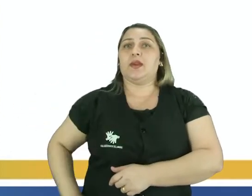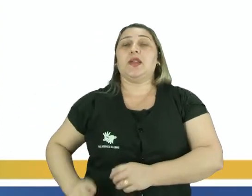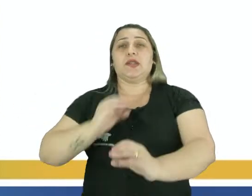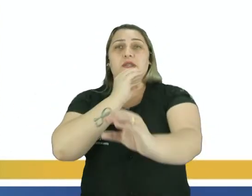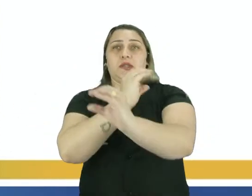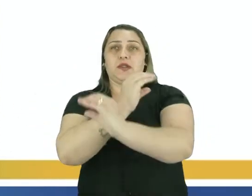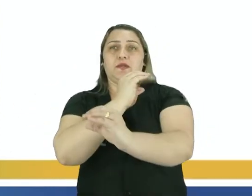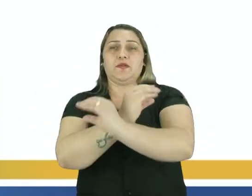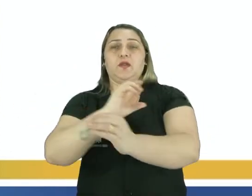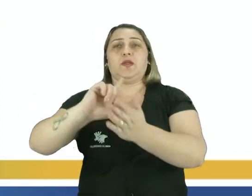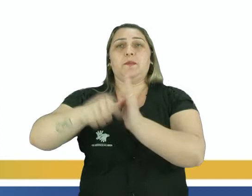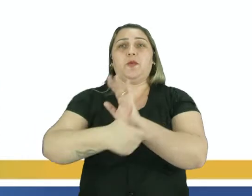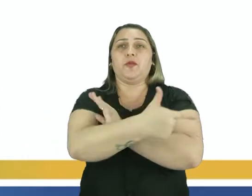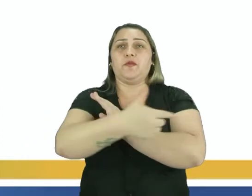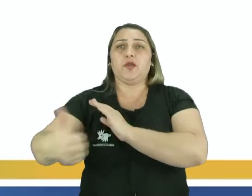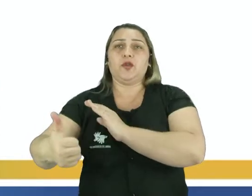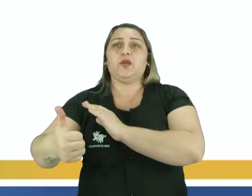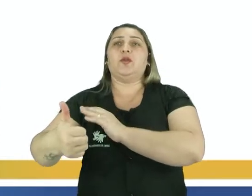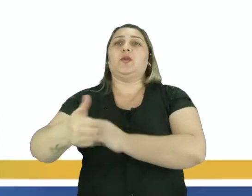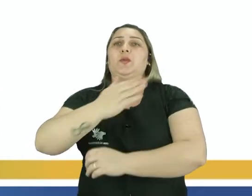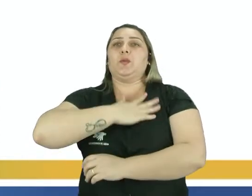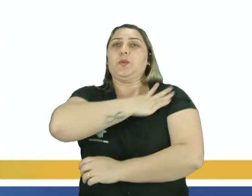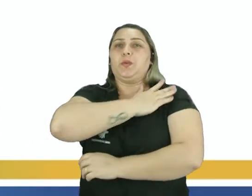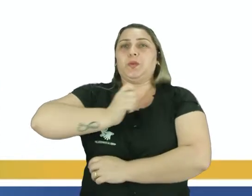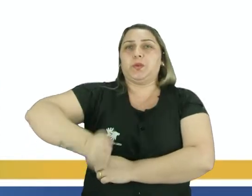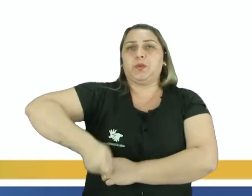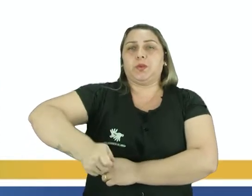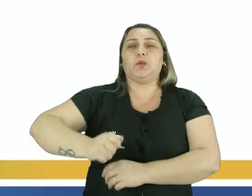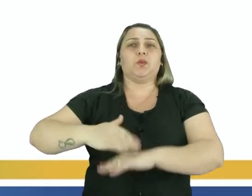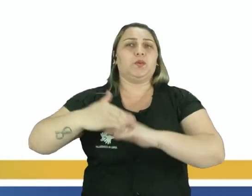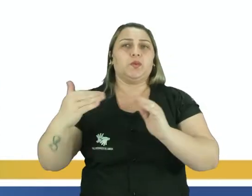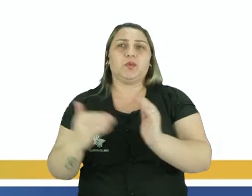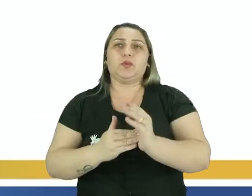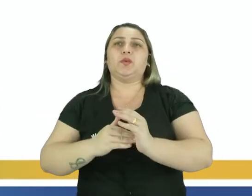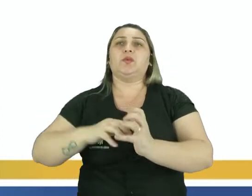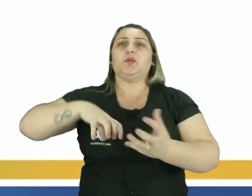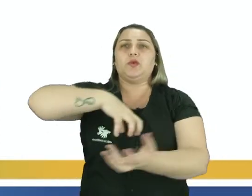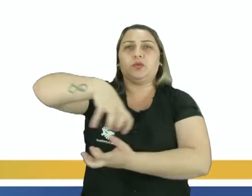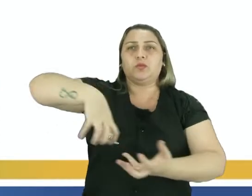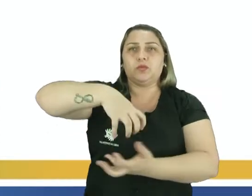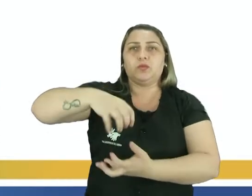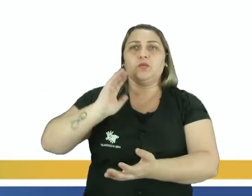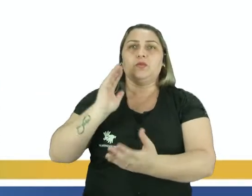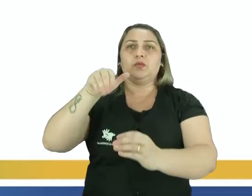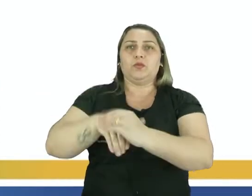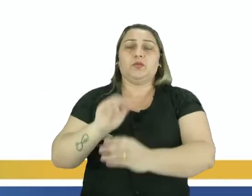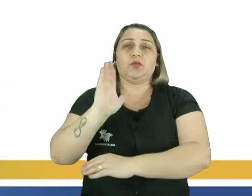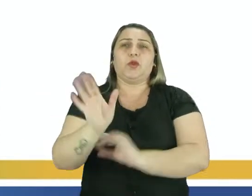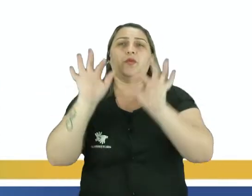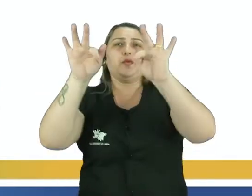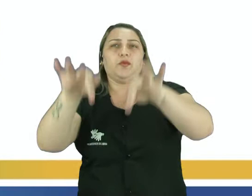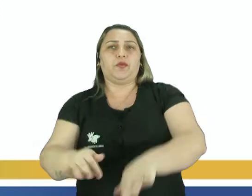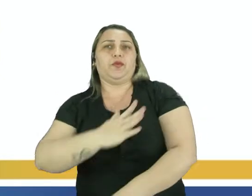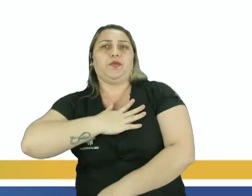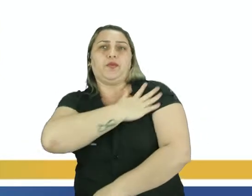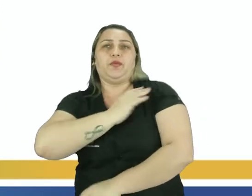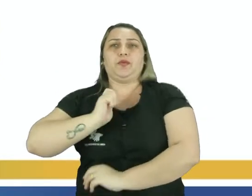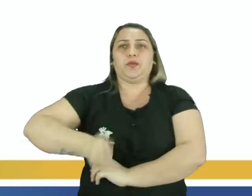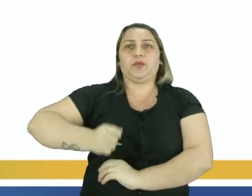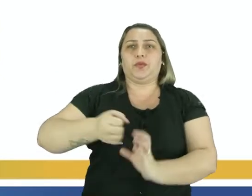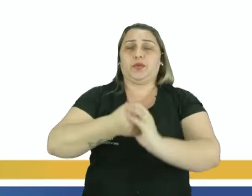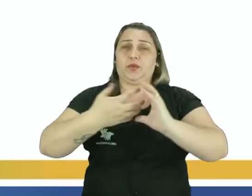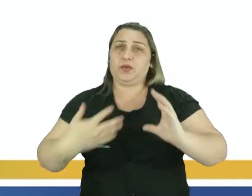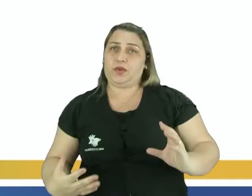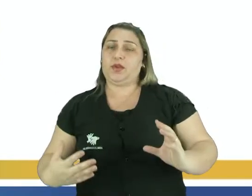civil depois de 21 anos de regime militar. Então, mesmo com todos esses movimentos de Direta Já, no fim da ditadura militar, que é caracterizada